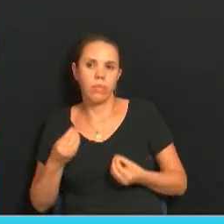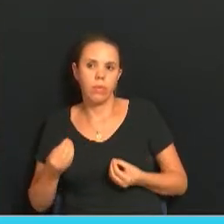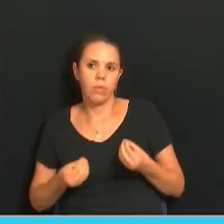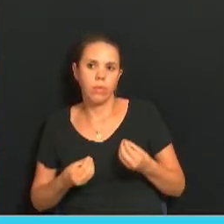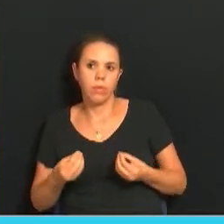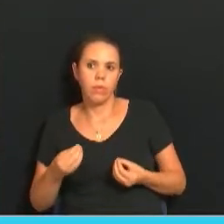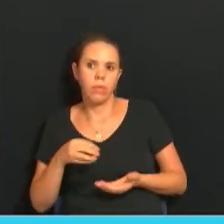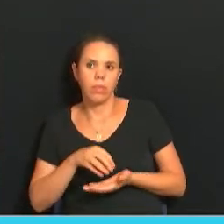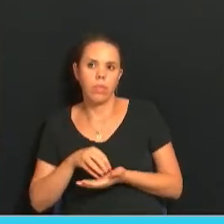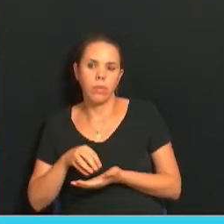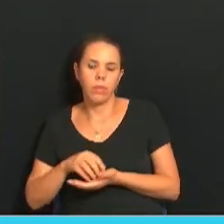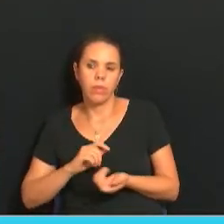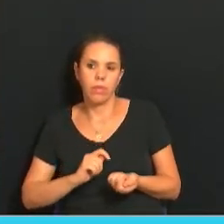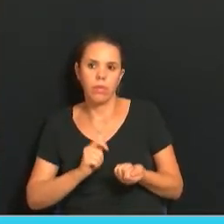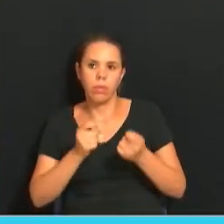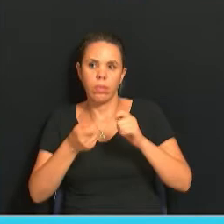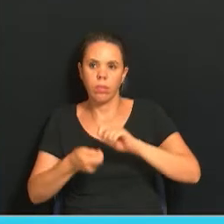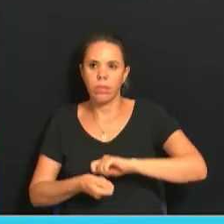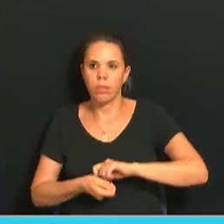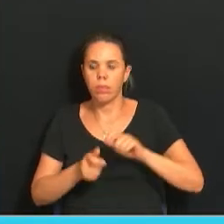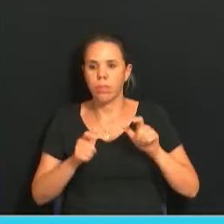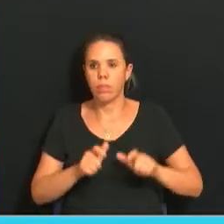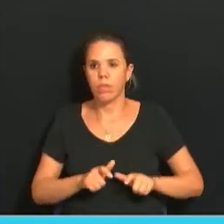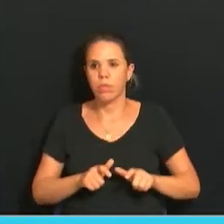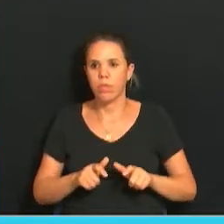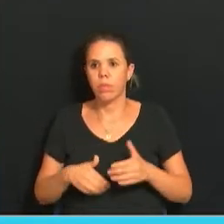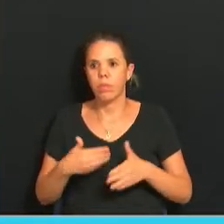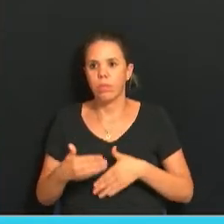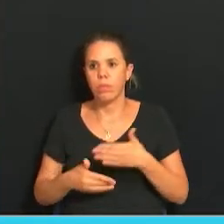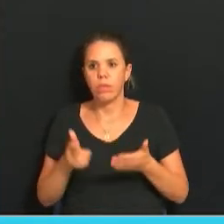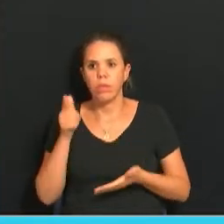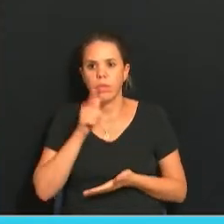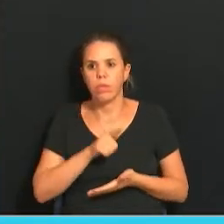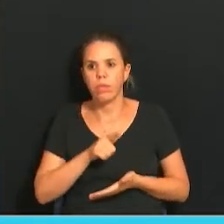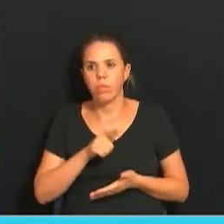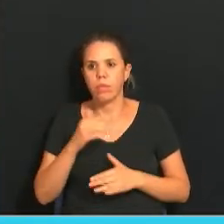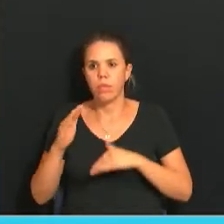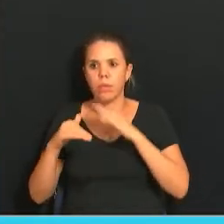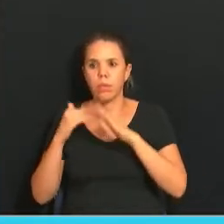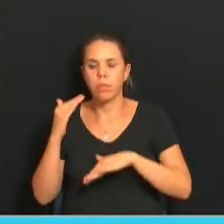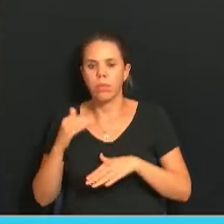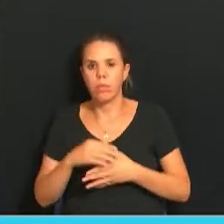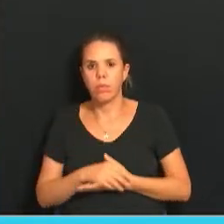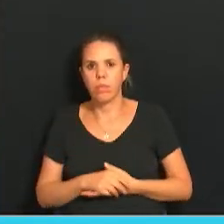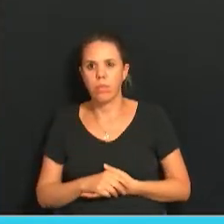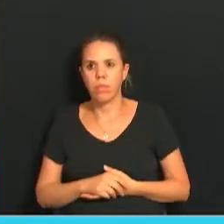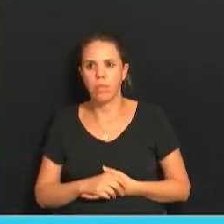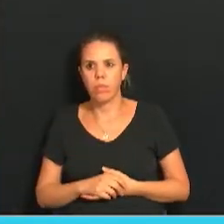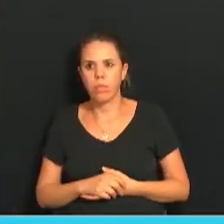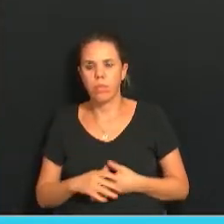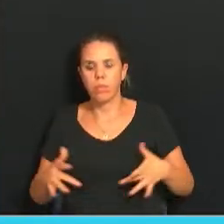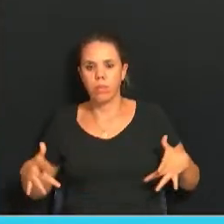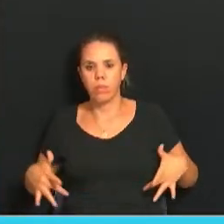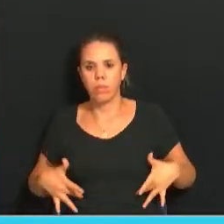órgãos foram se adaptando aos ambientes que a gente foi ganhando com a evolução das espécies, né? Mas o rim é um órgão fundamental para,